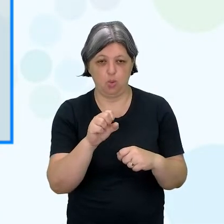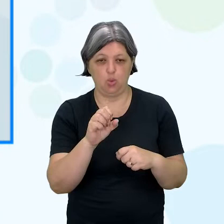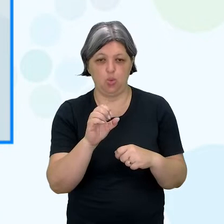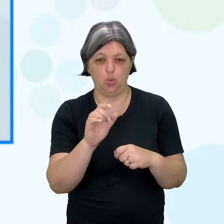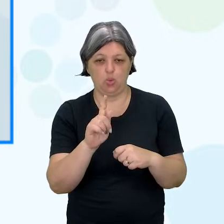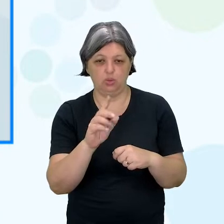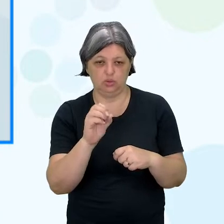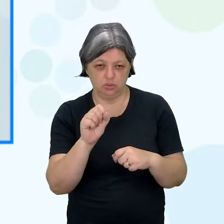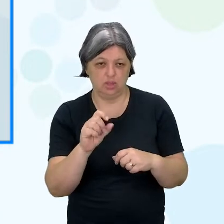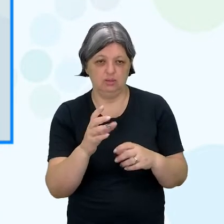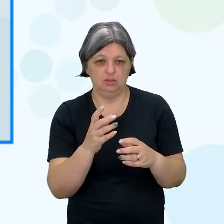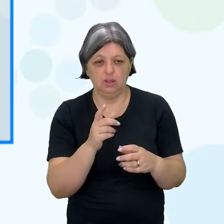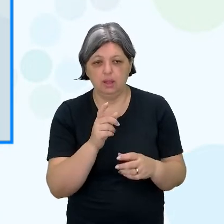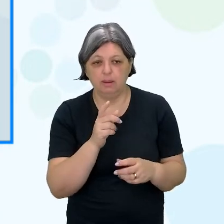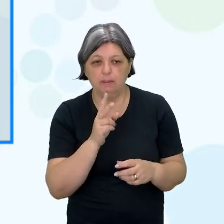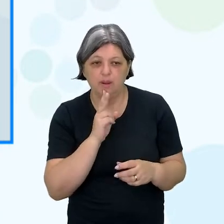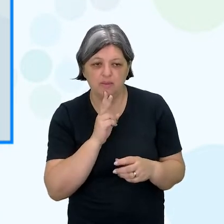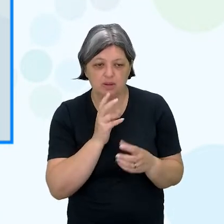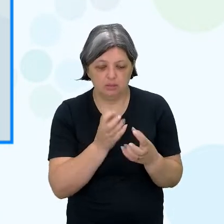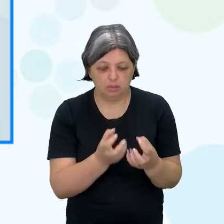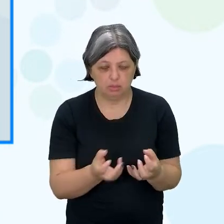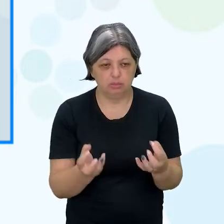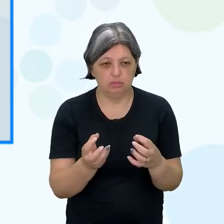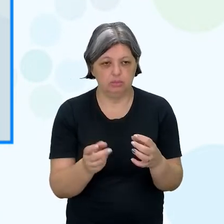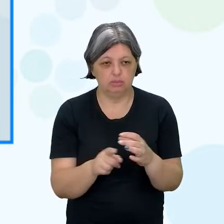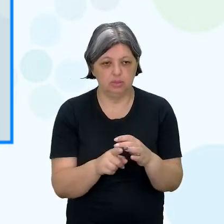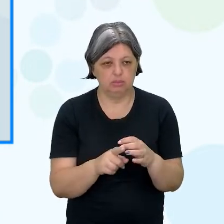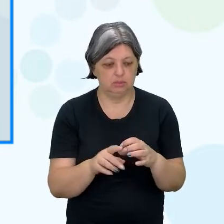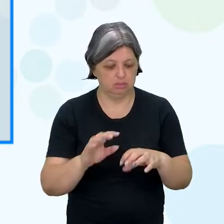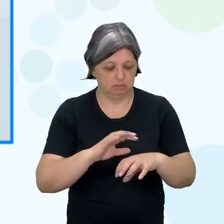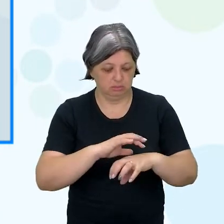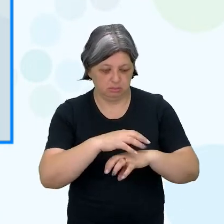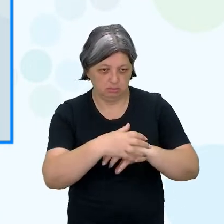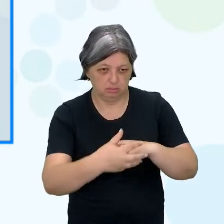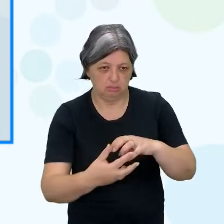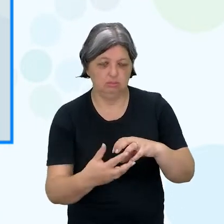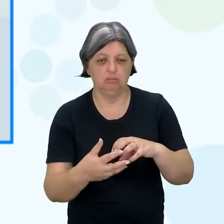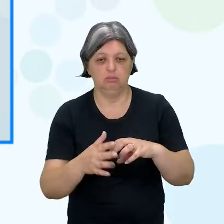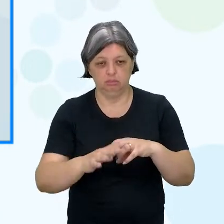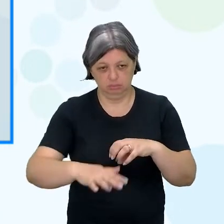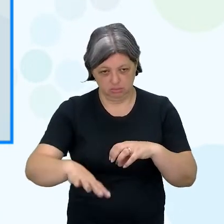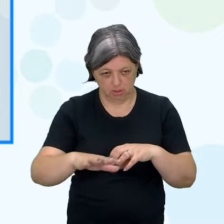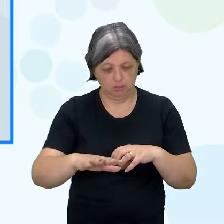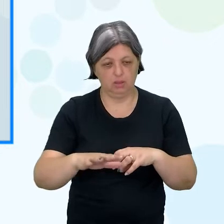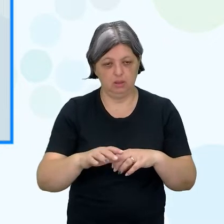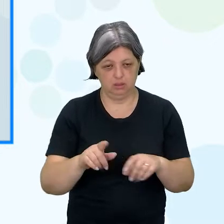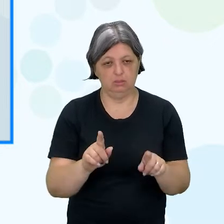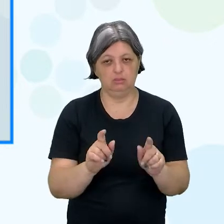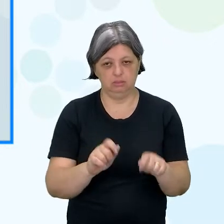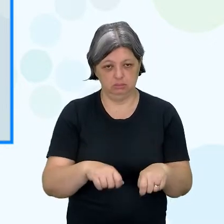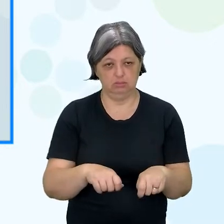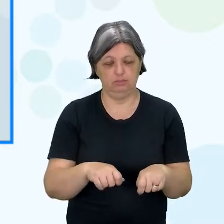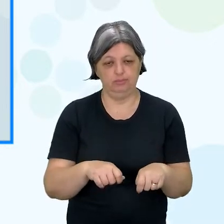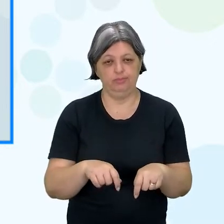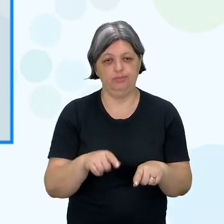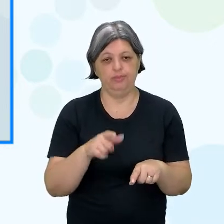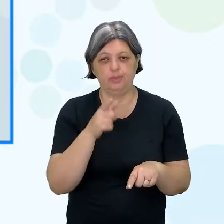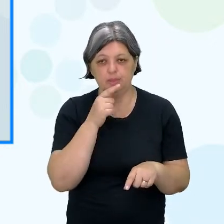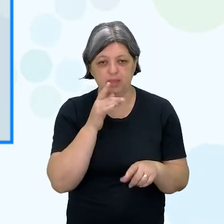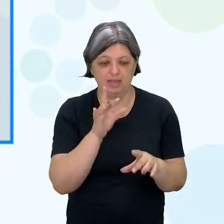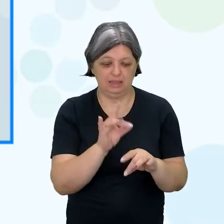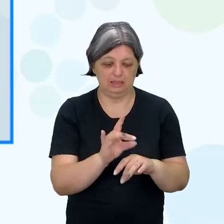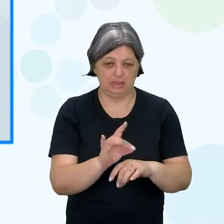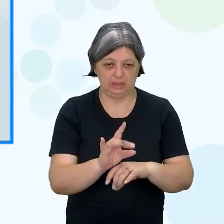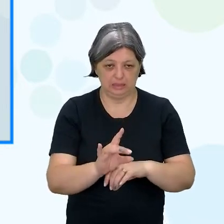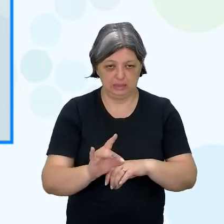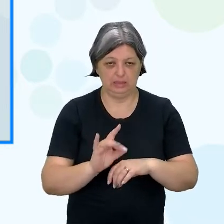Muitas gramíneas também conseguem estar presentes nesse ambiente que também apresentam uma alta umidade, uma grande